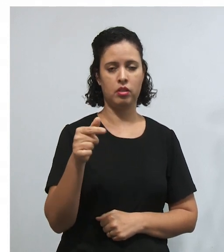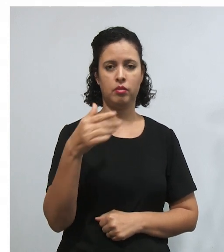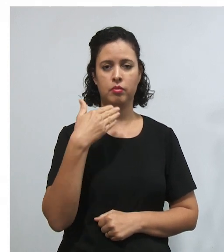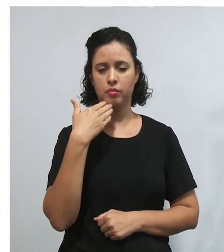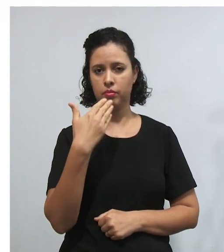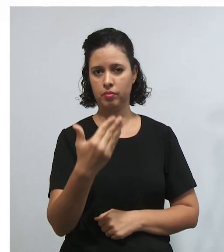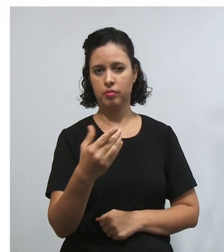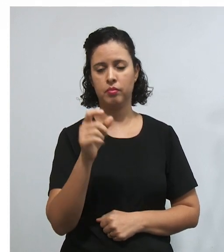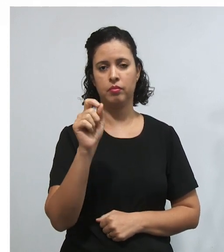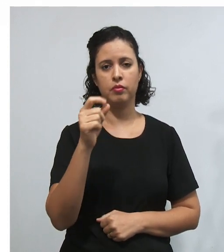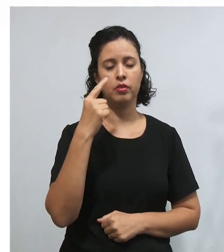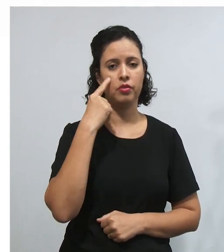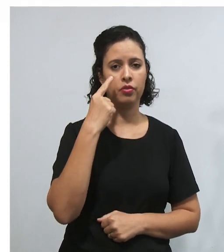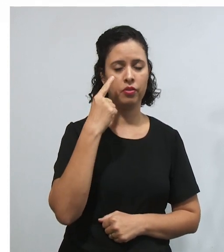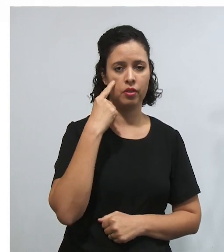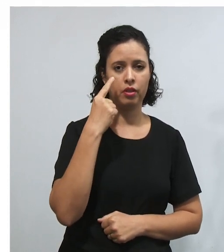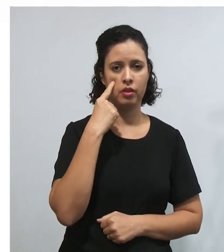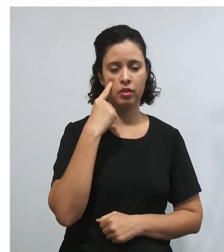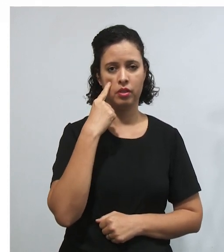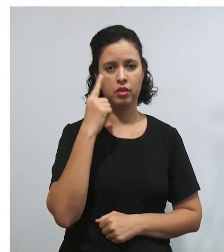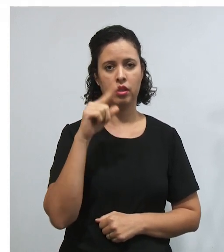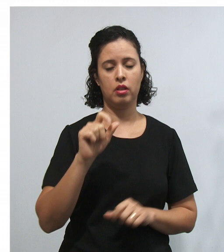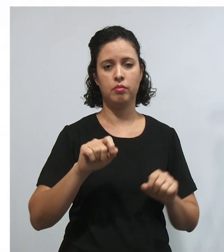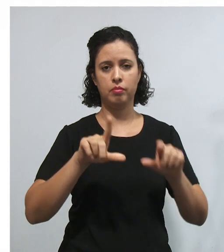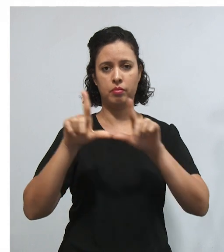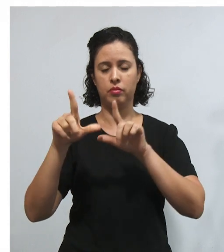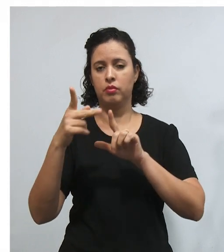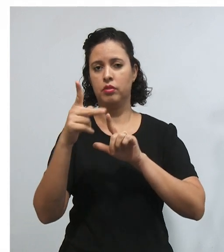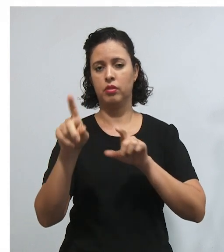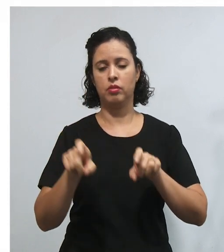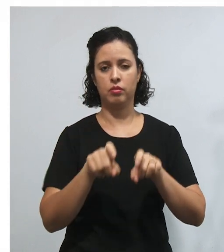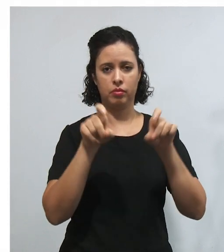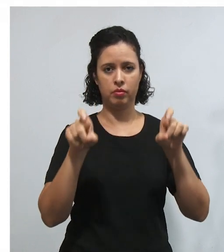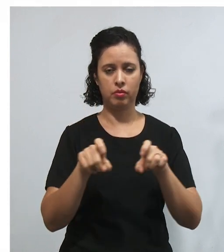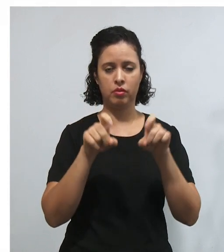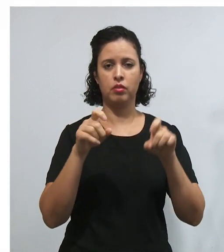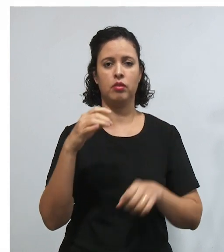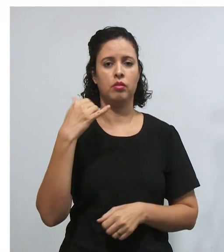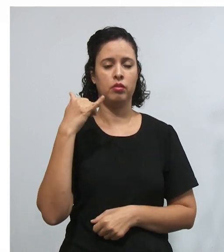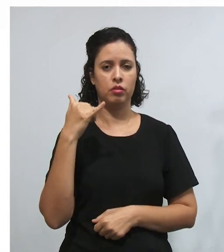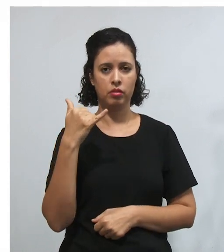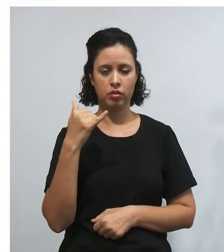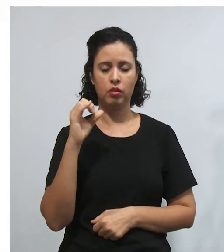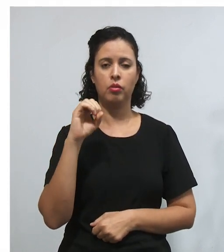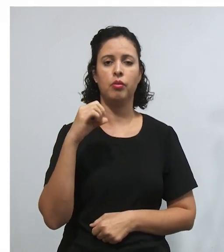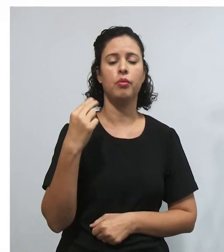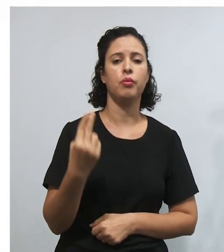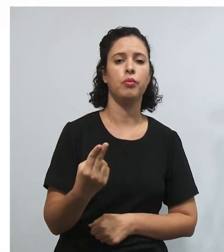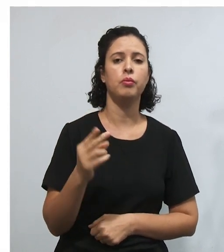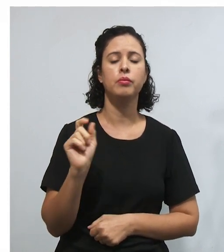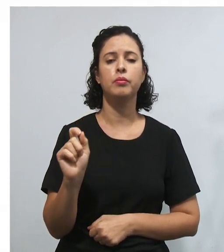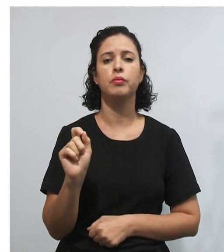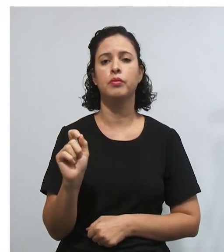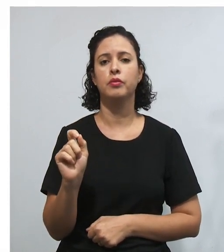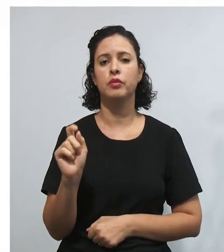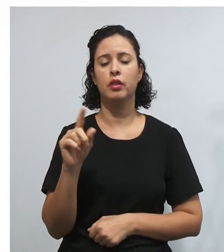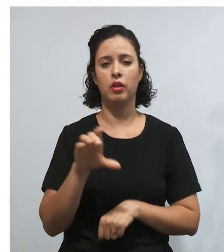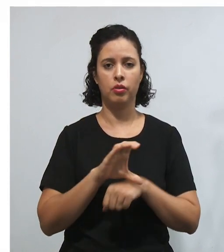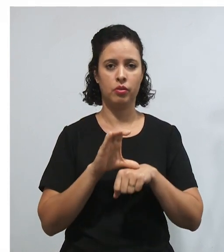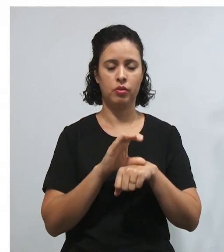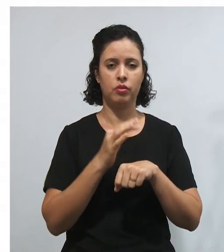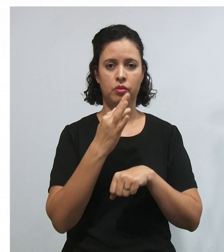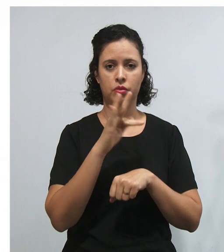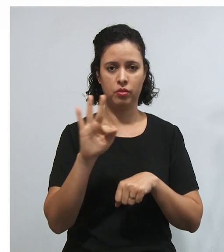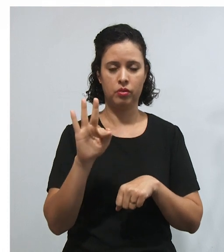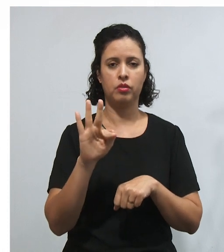pedi para você acompanhar as nossas aulas com uma aba aí no seu computador ou no seu celular aberto ou até mesmo com a